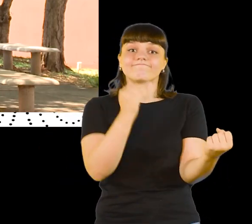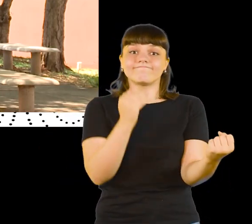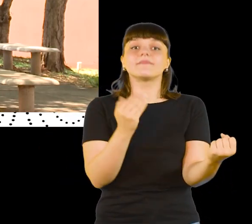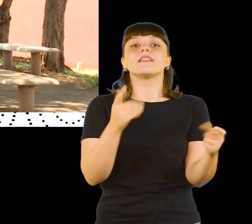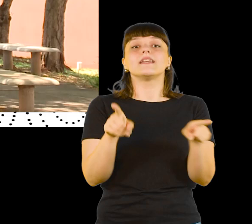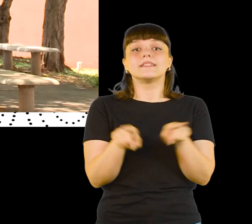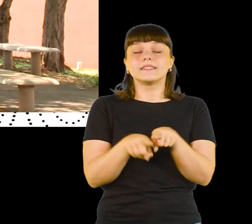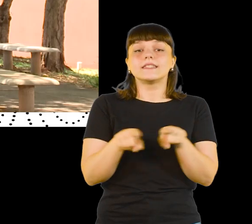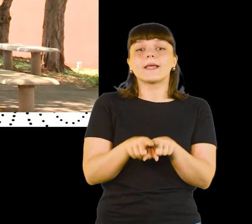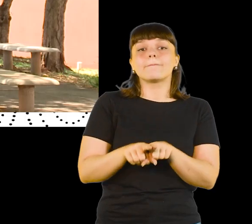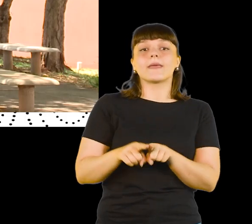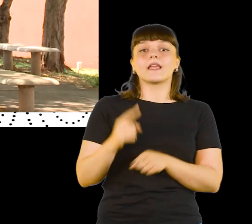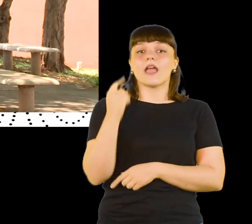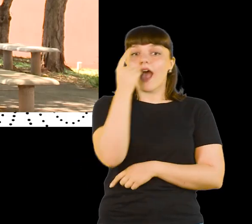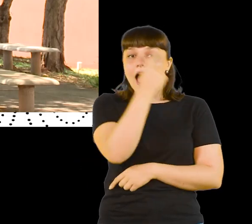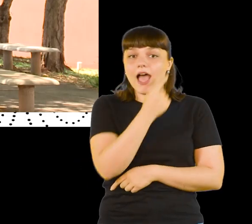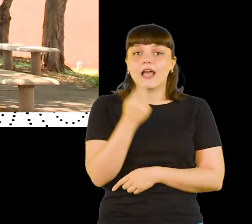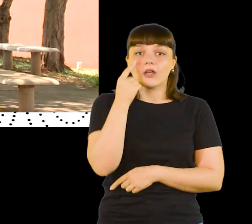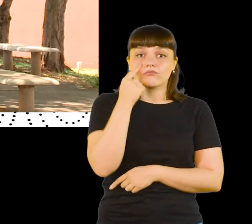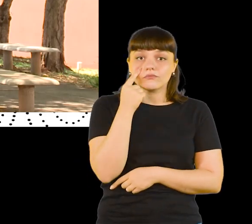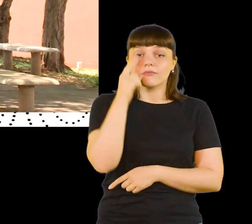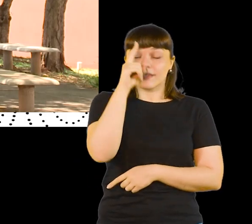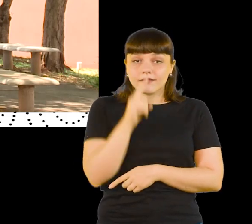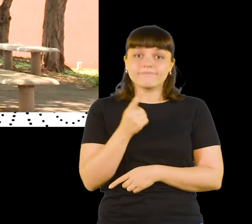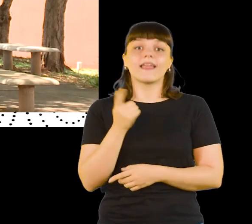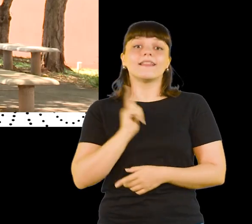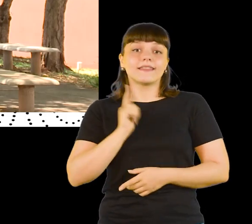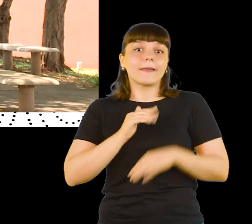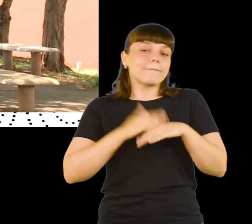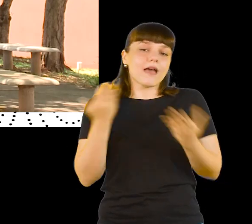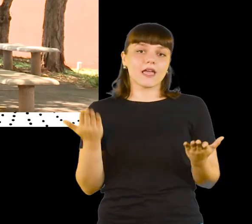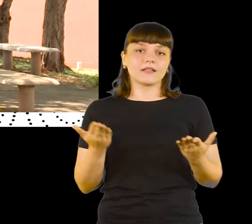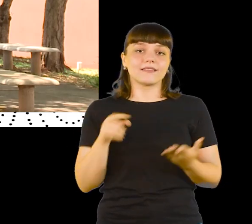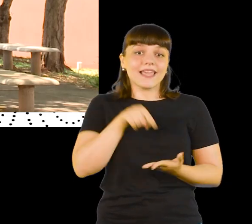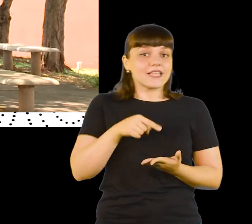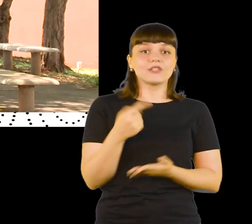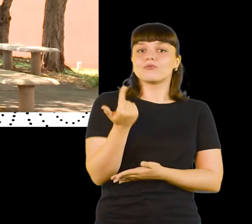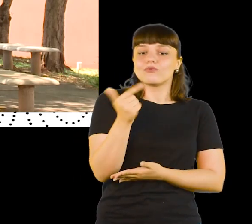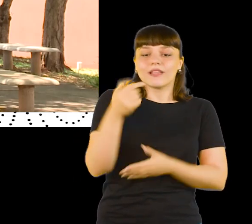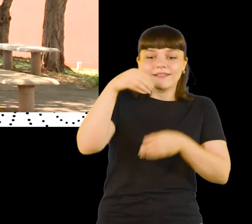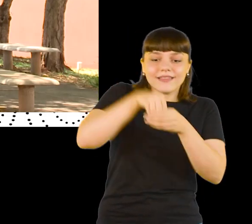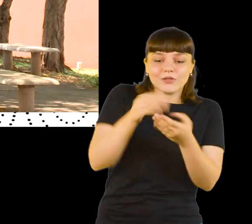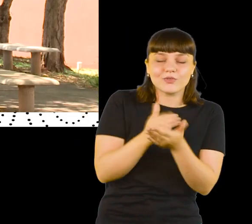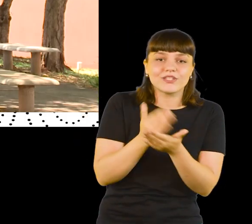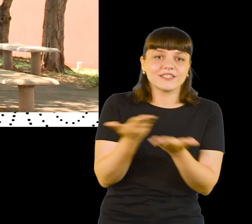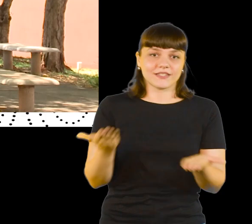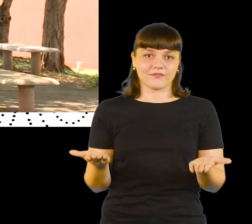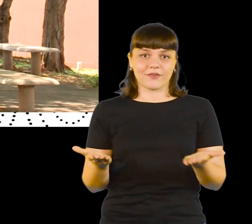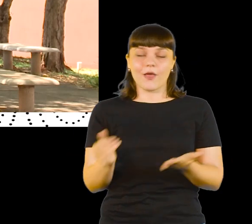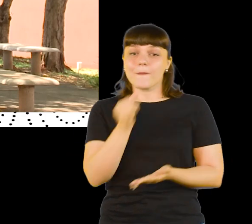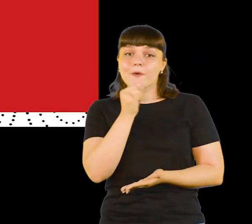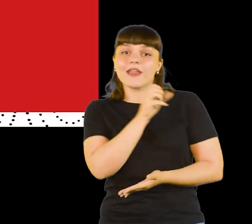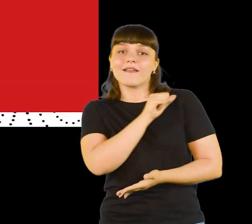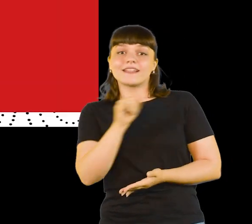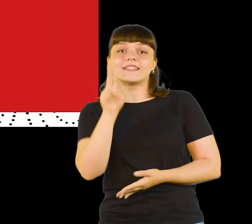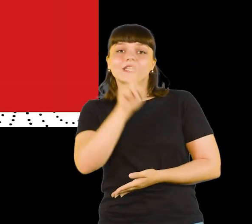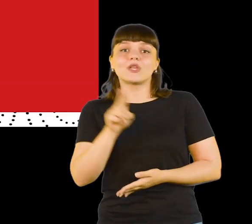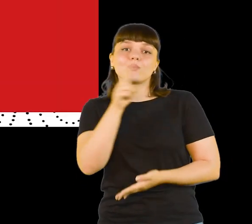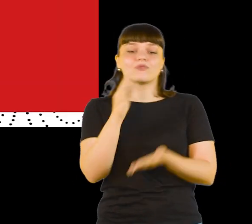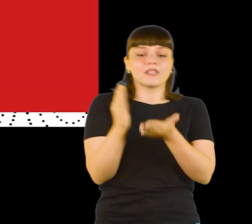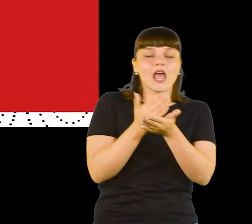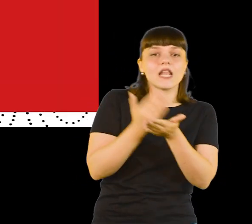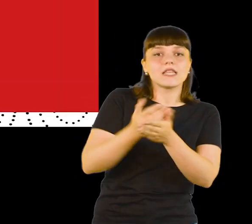anemia falciforme, por exemplo. E isso não era algo que era estudado. E não está nos livros, assim. Se a gente pega um Sobota